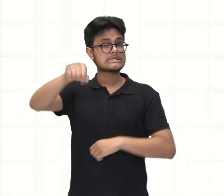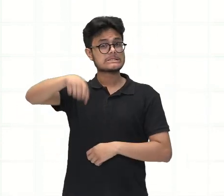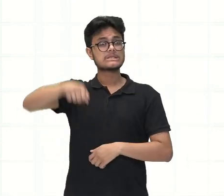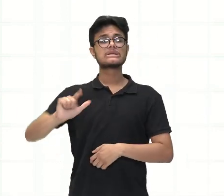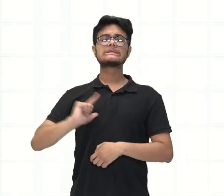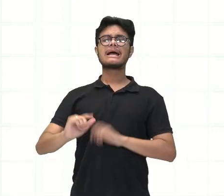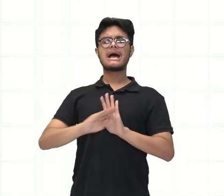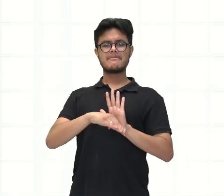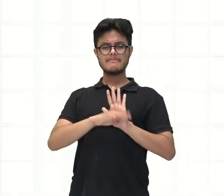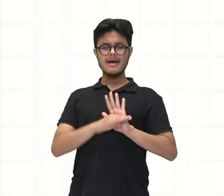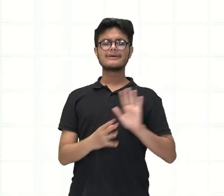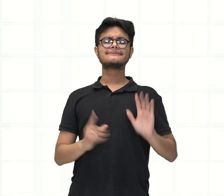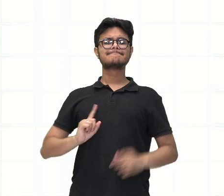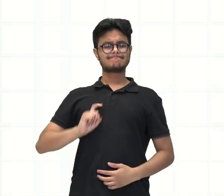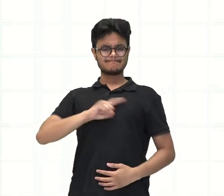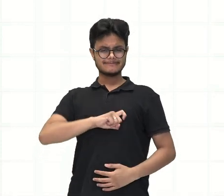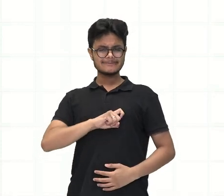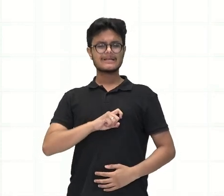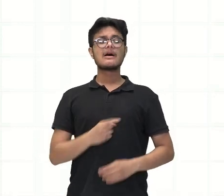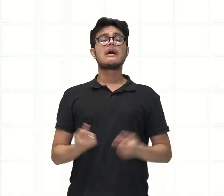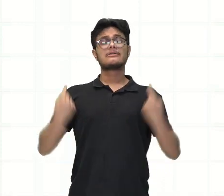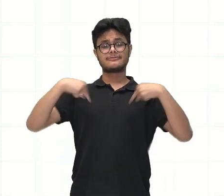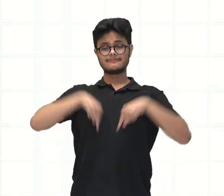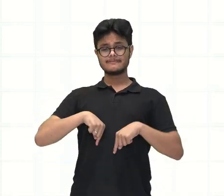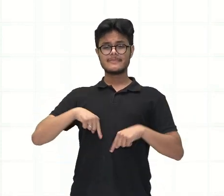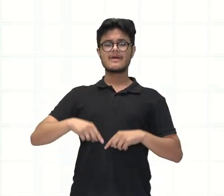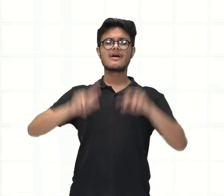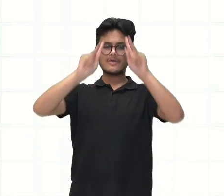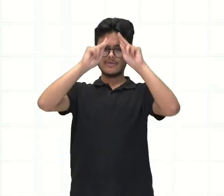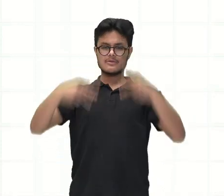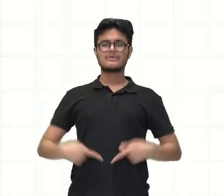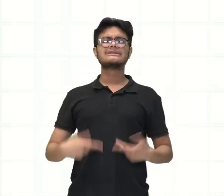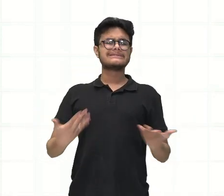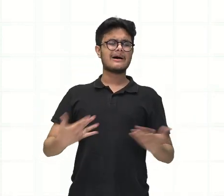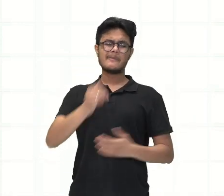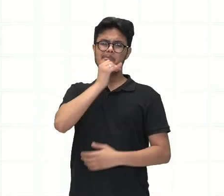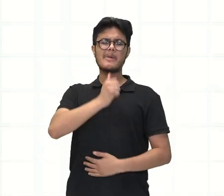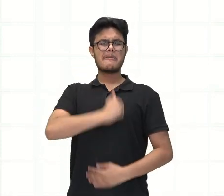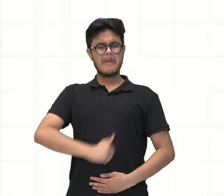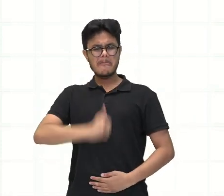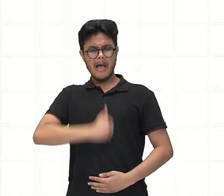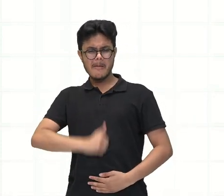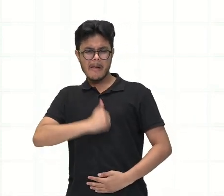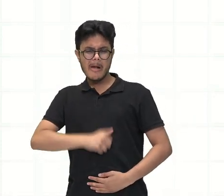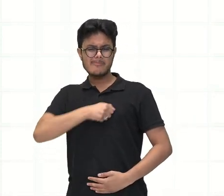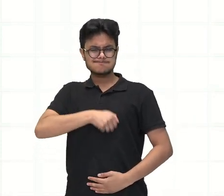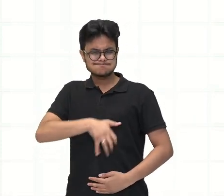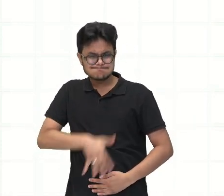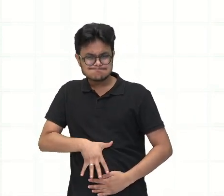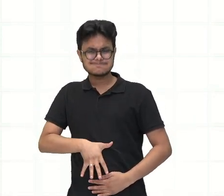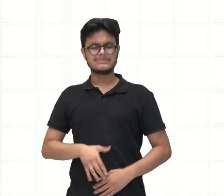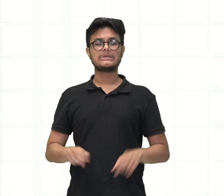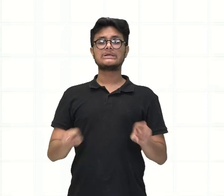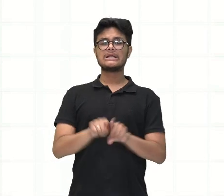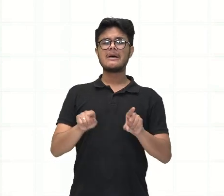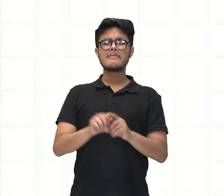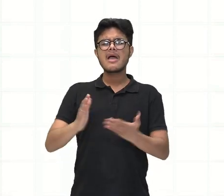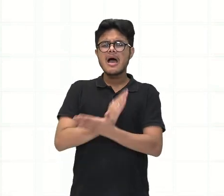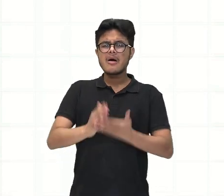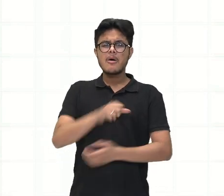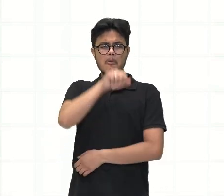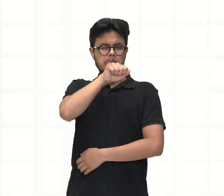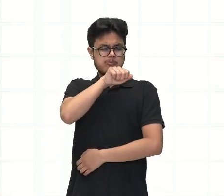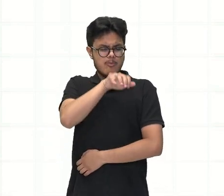ter esses sinais e sintomas aí, causar diarreia, pode causar ali